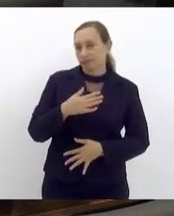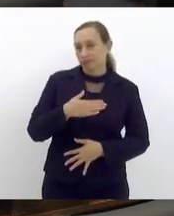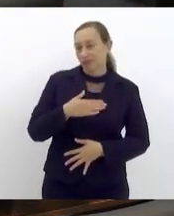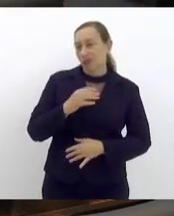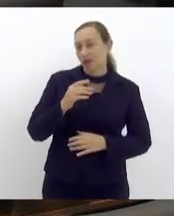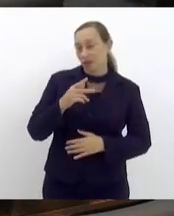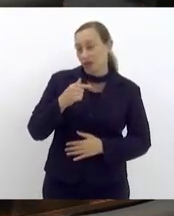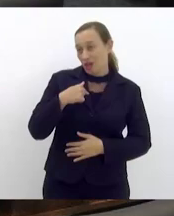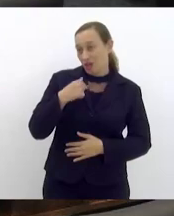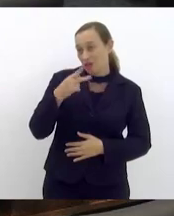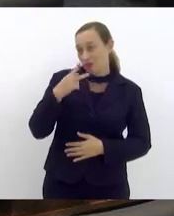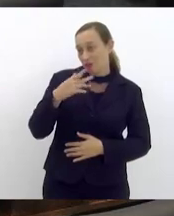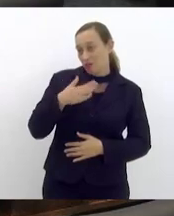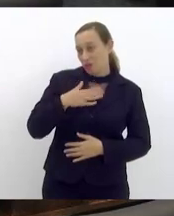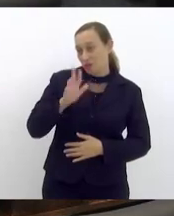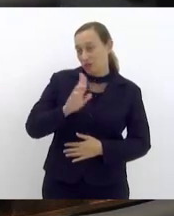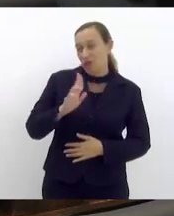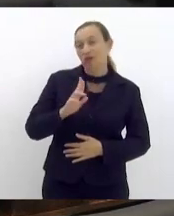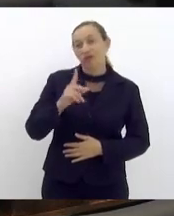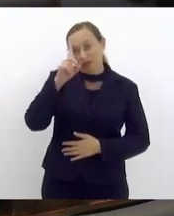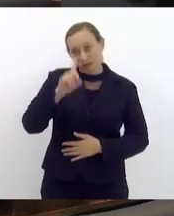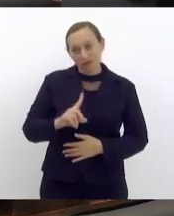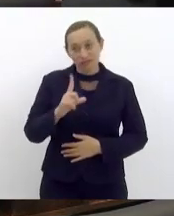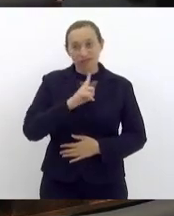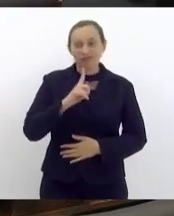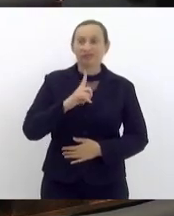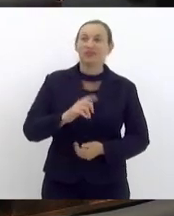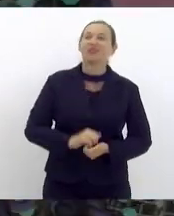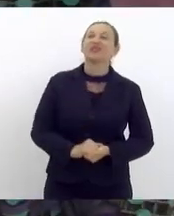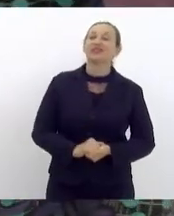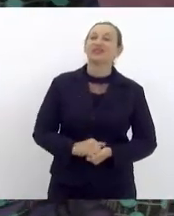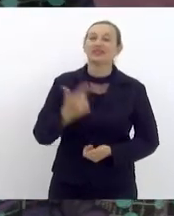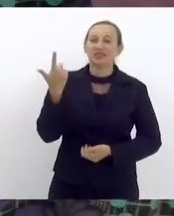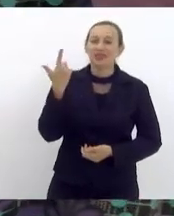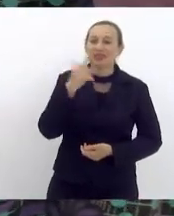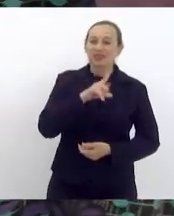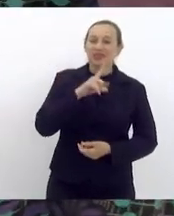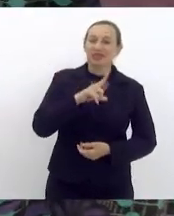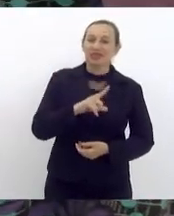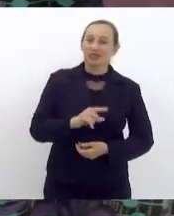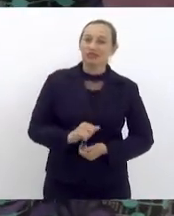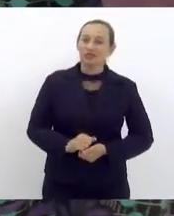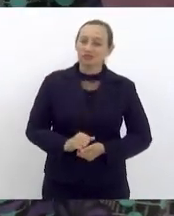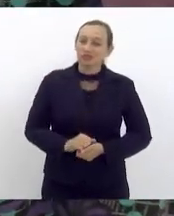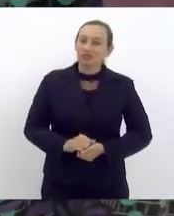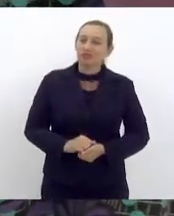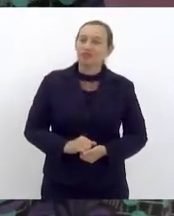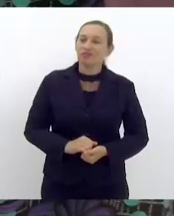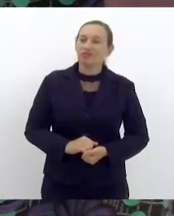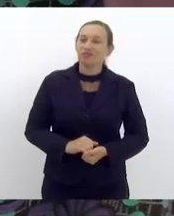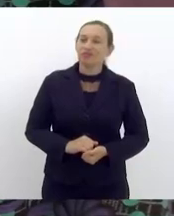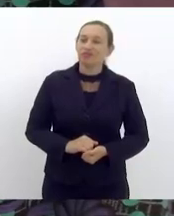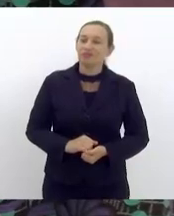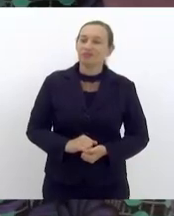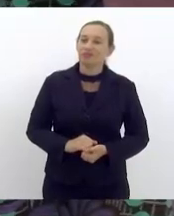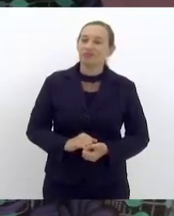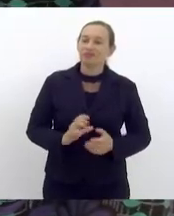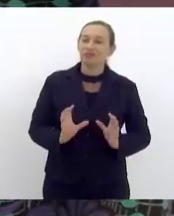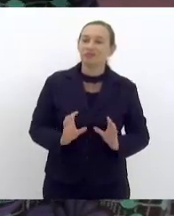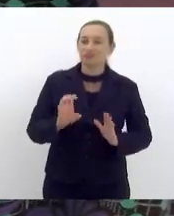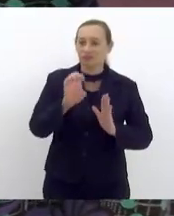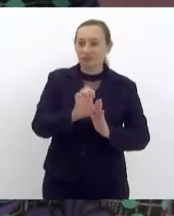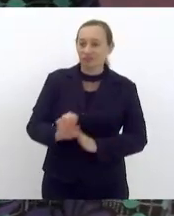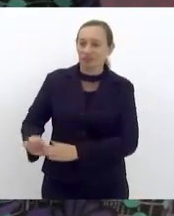direito aliás vossa excelência foi muito hábil conseguiu colocar uma parte grande da bancada da esquerda